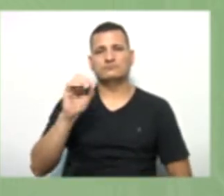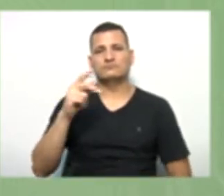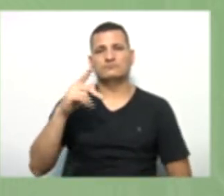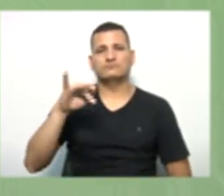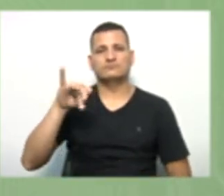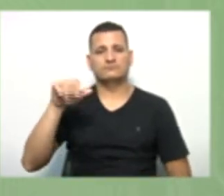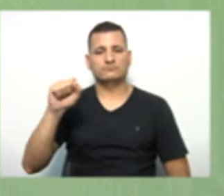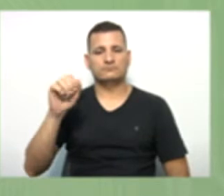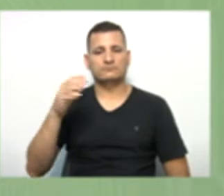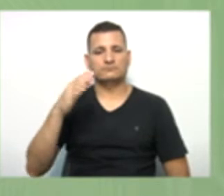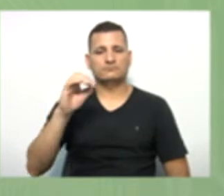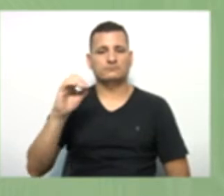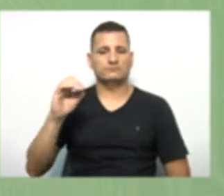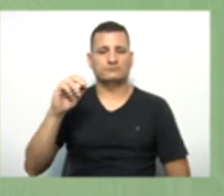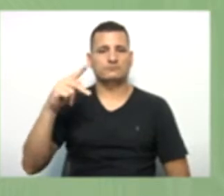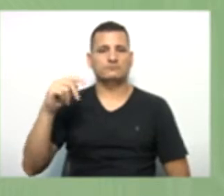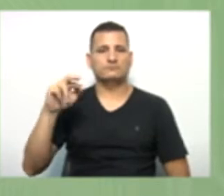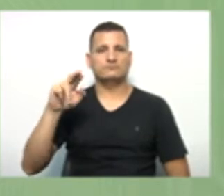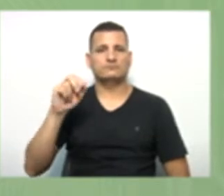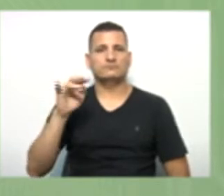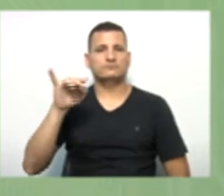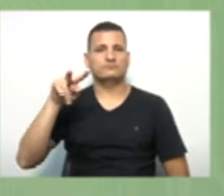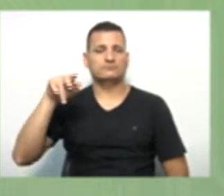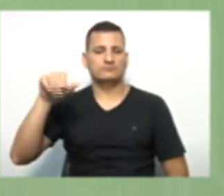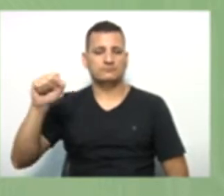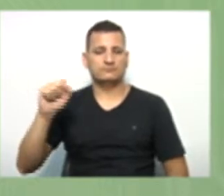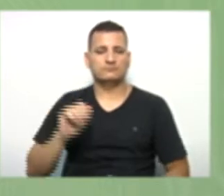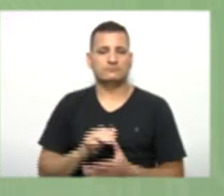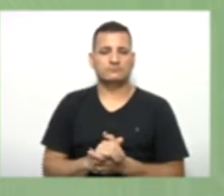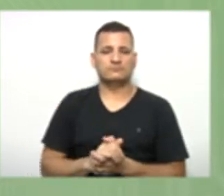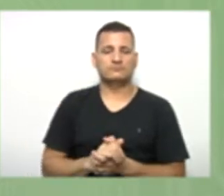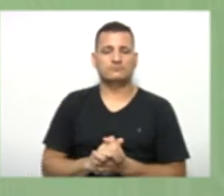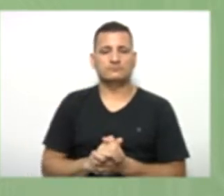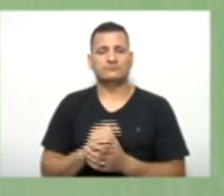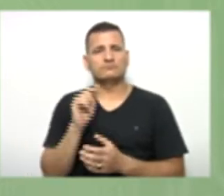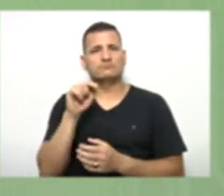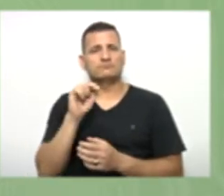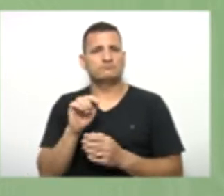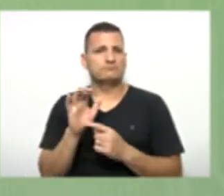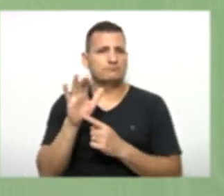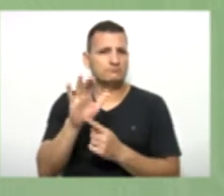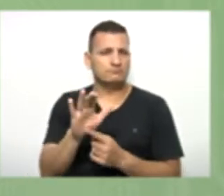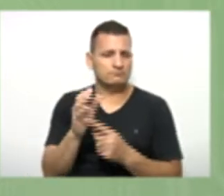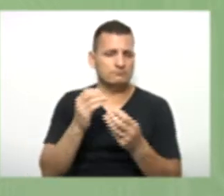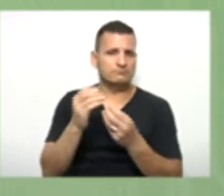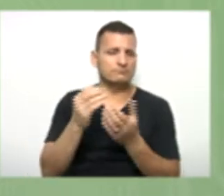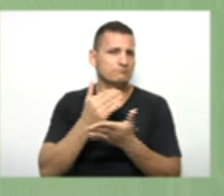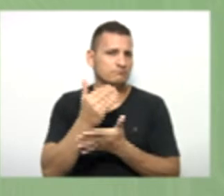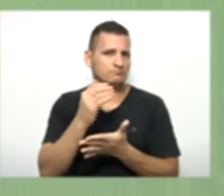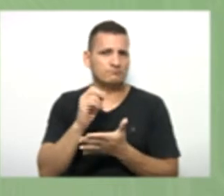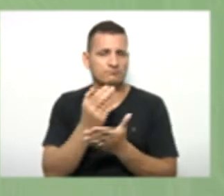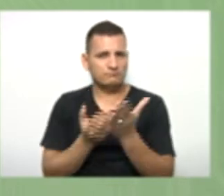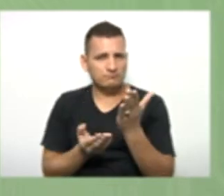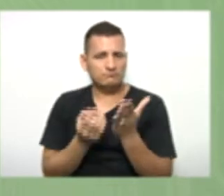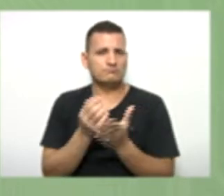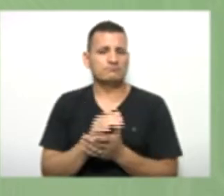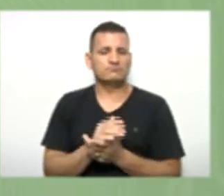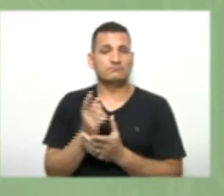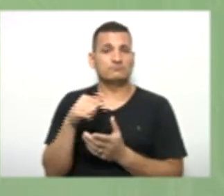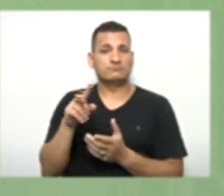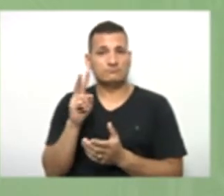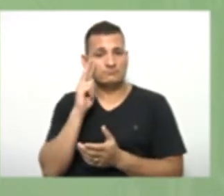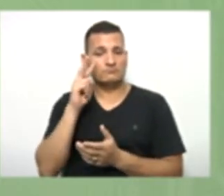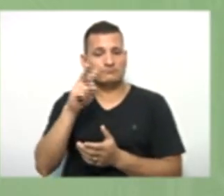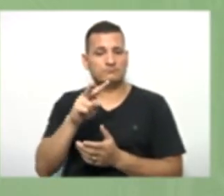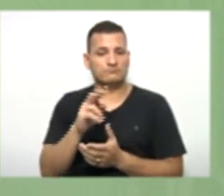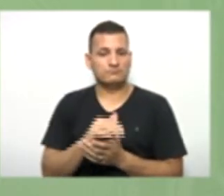A demonstração de resultado do exercício é alterada para demonstração de sobras e perdas. Observem aí que